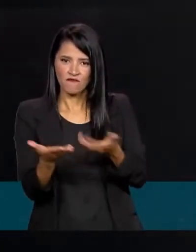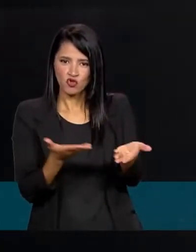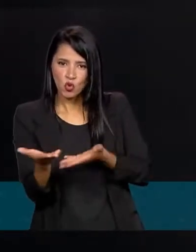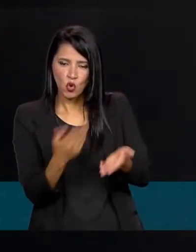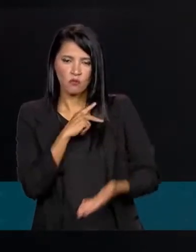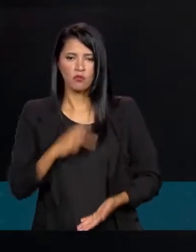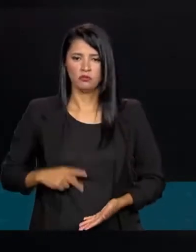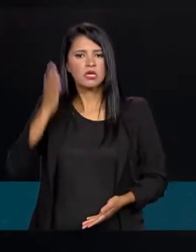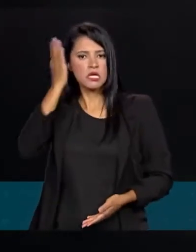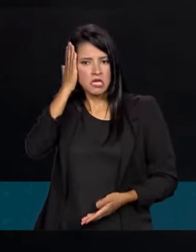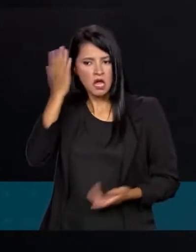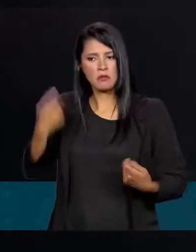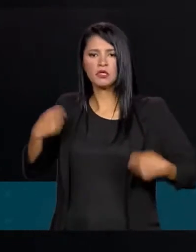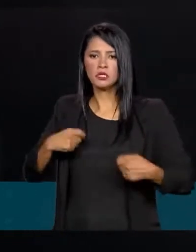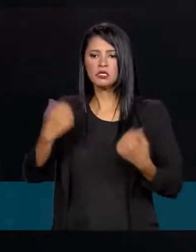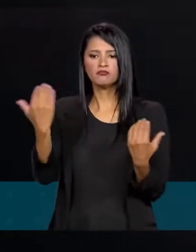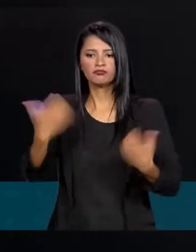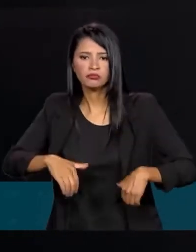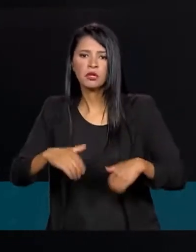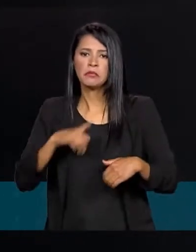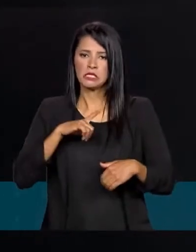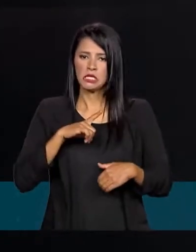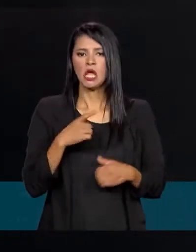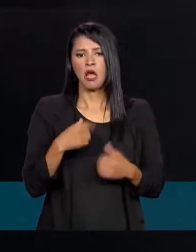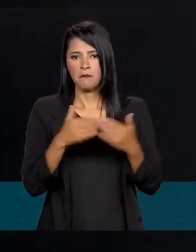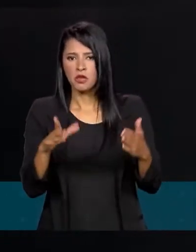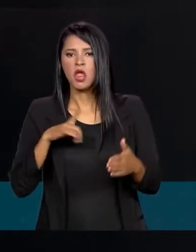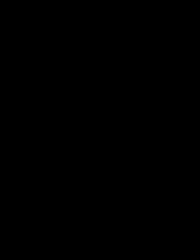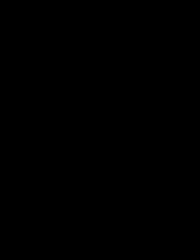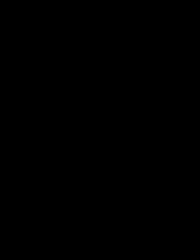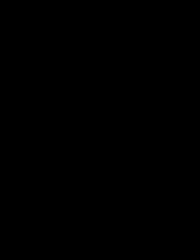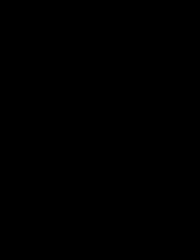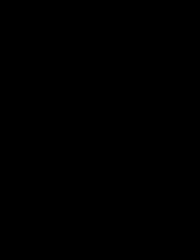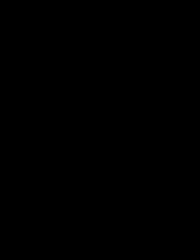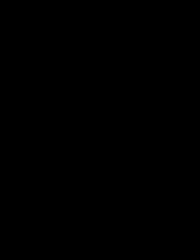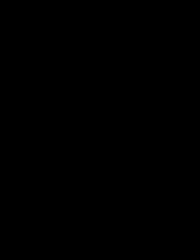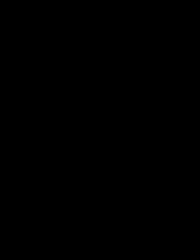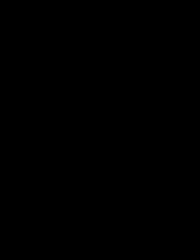concurso público isso acontece em cada Ministério acontece no meu ministério também